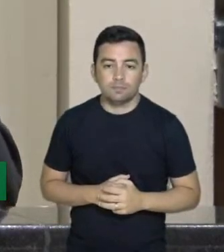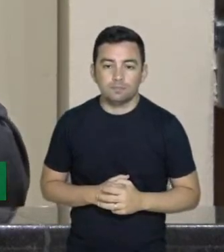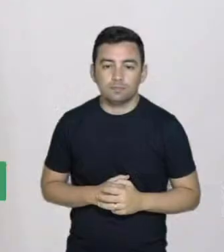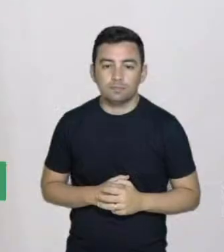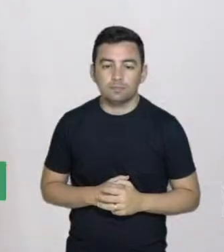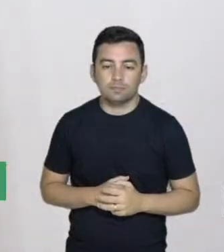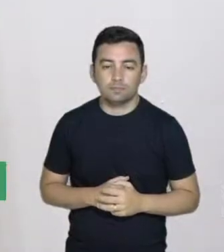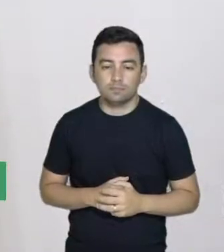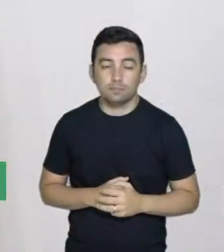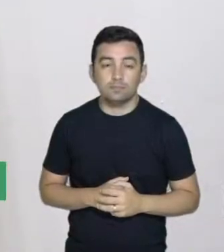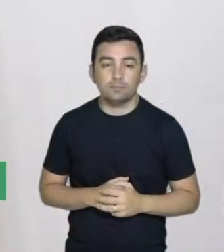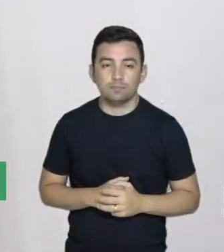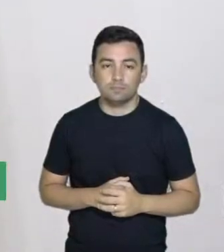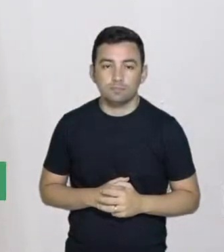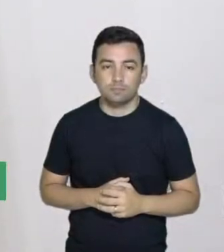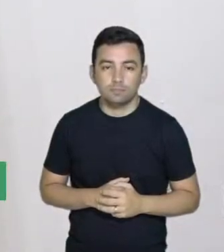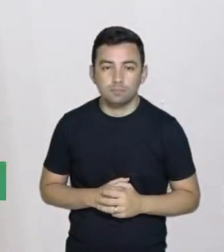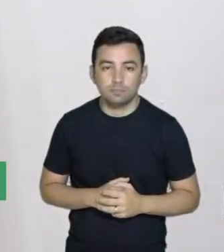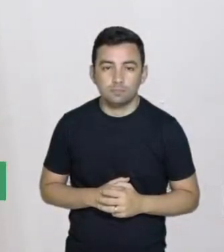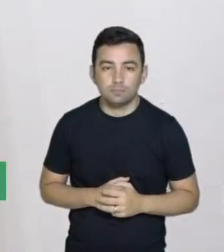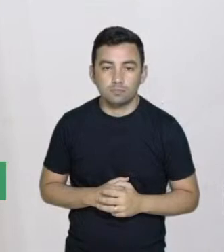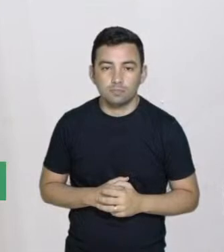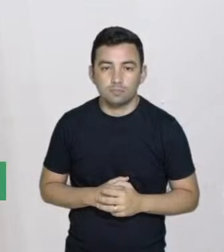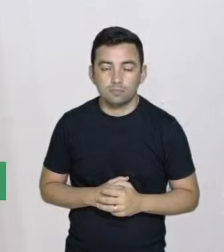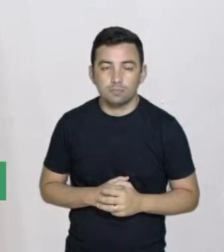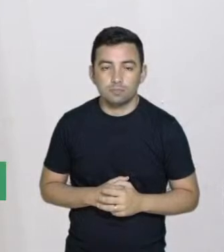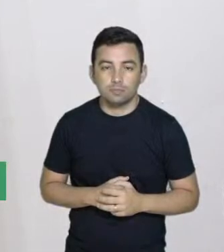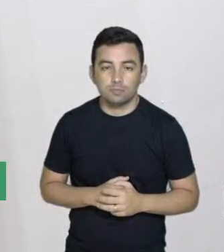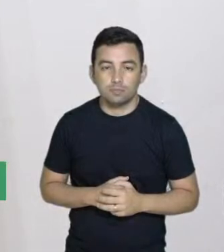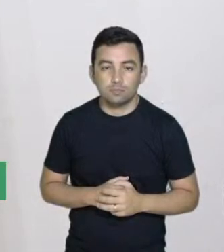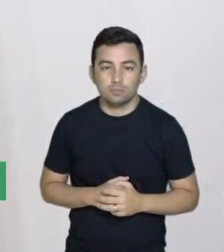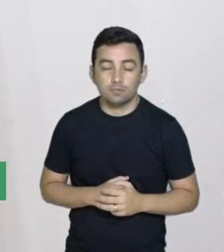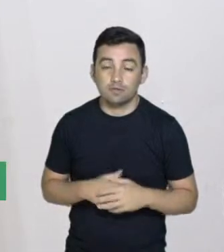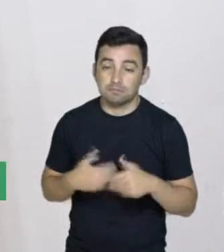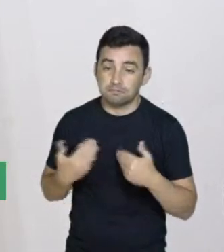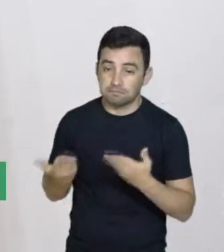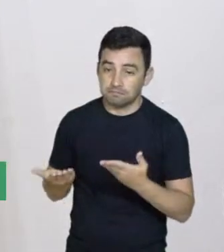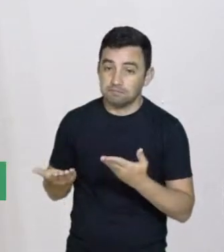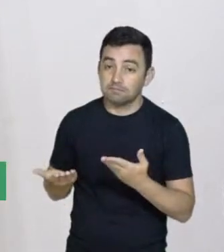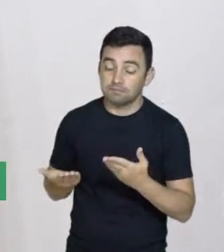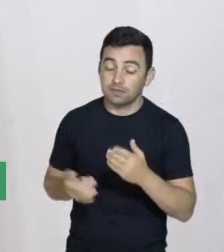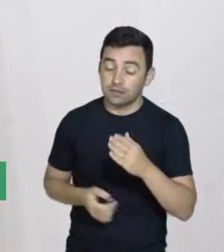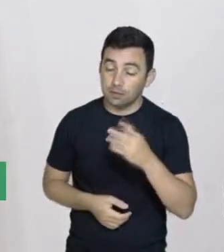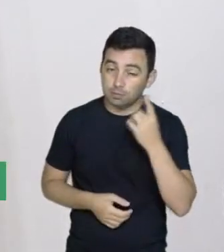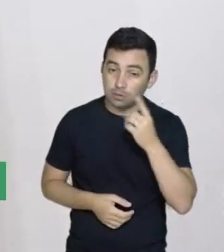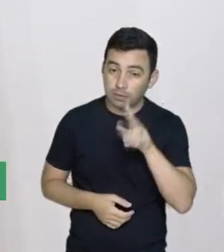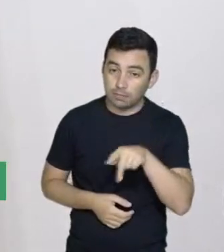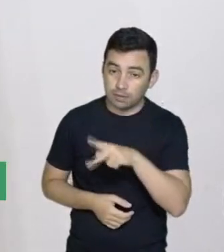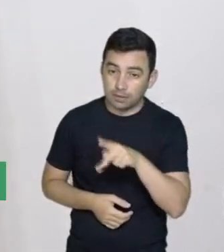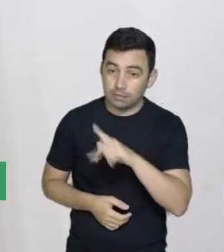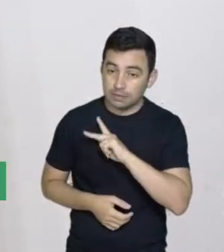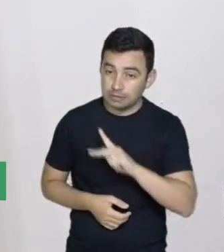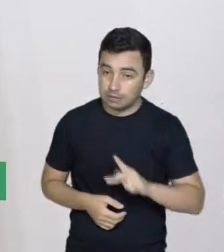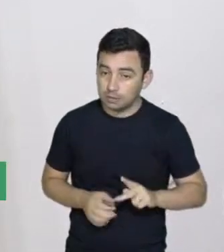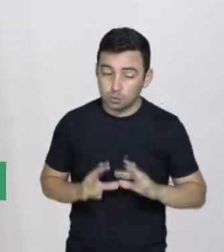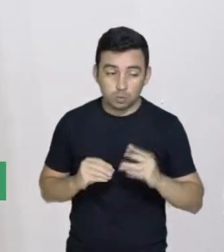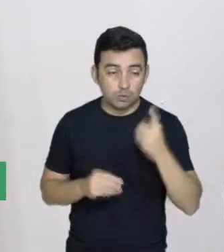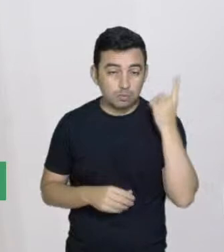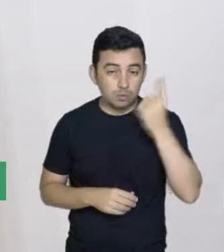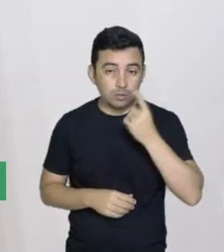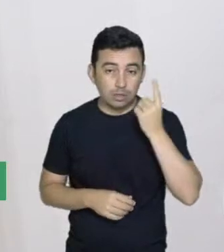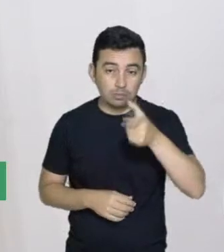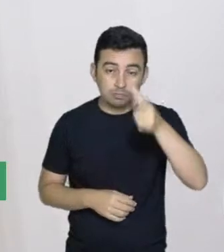Sr. presidente, Maurício Kudelar, deputado Padre Pedro, colegas deputados, colegas deputadas, todos que